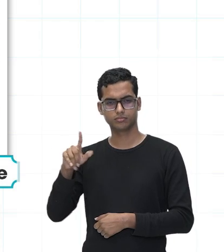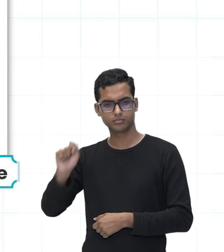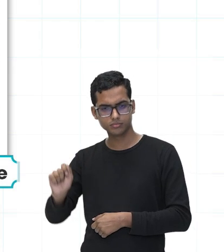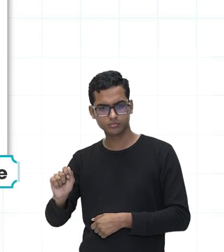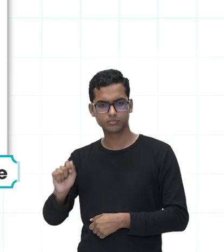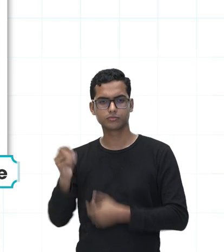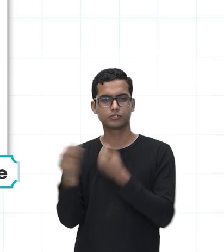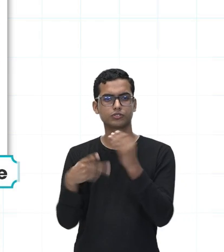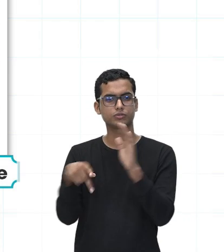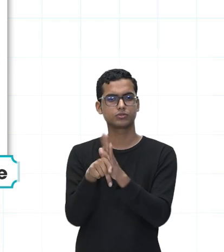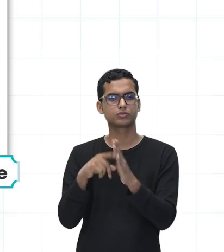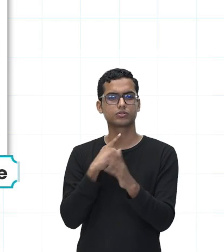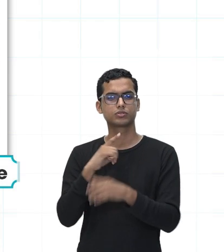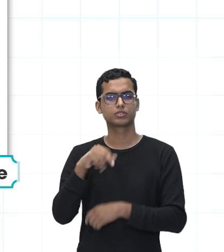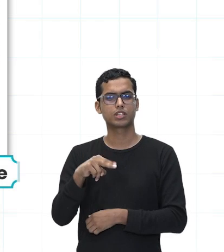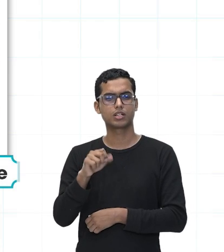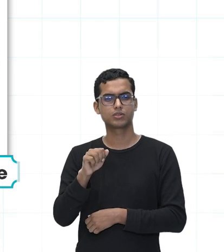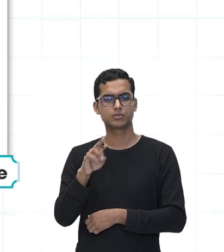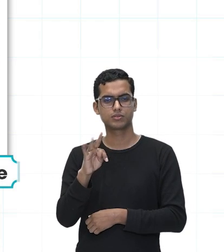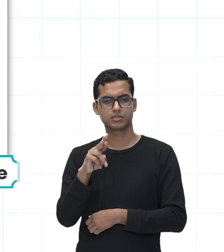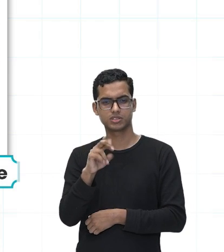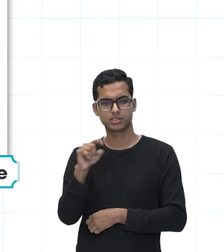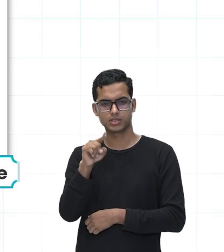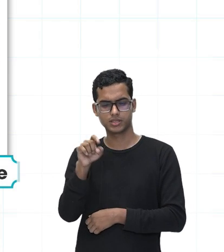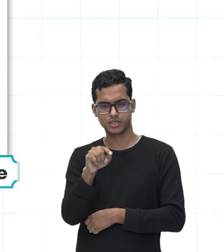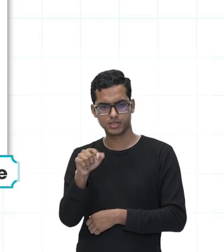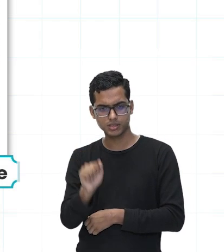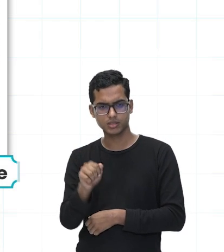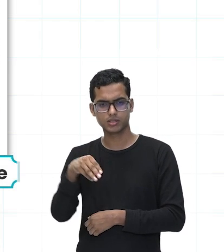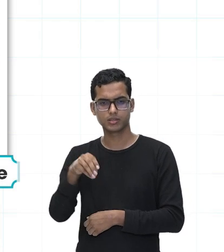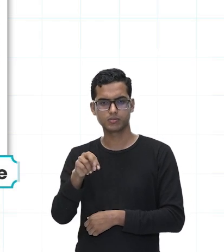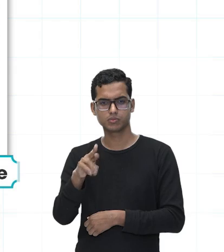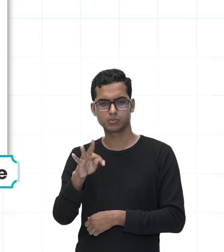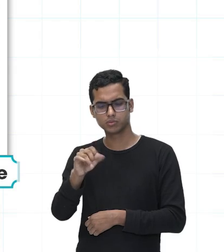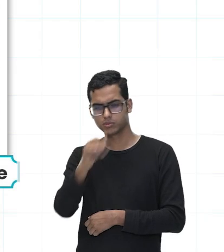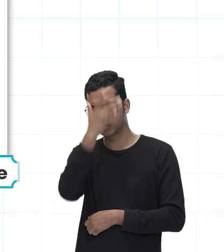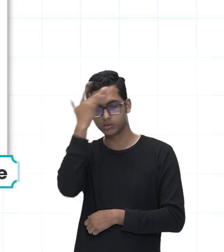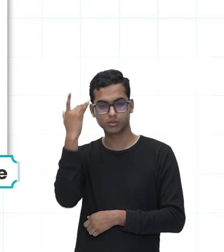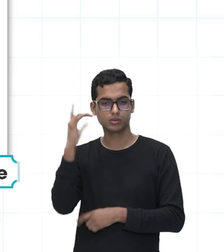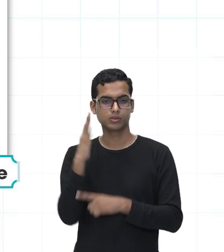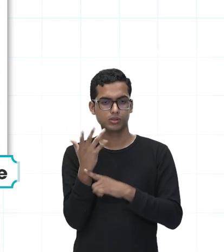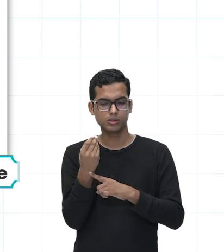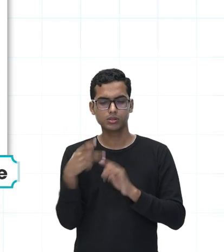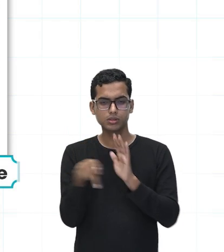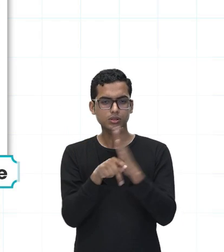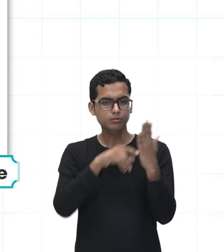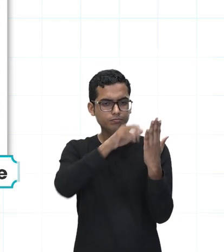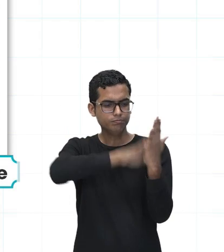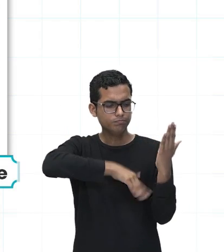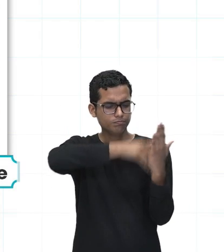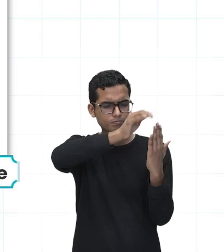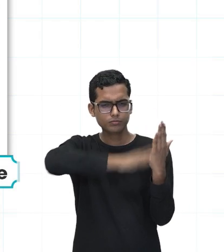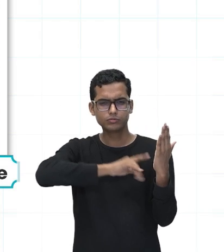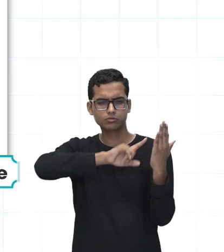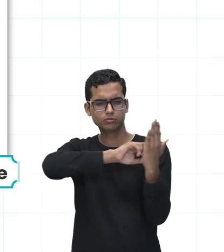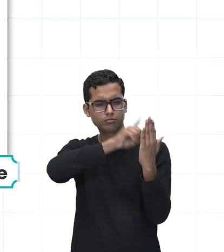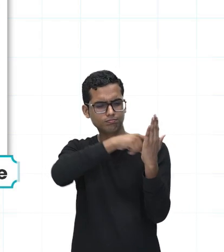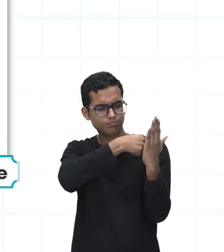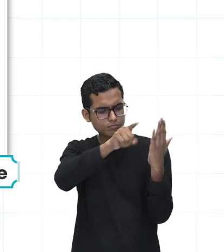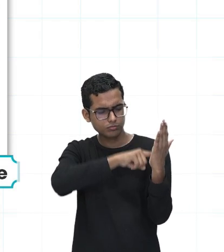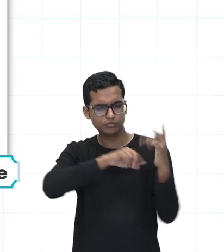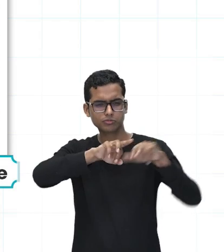natureza morta, onde o artista pinta várias frutas, certo? As formas elas podem ser orgânicas, como vocês podem ver,